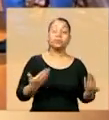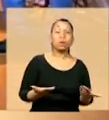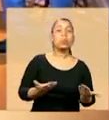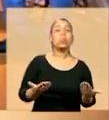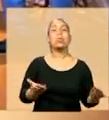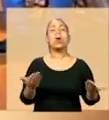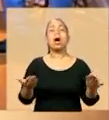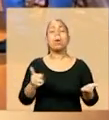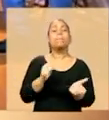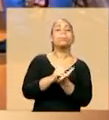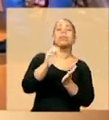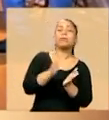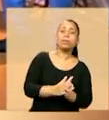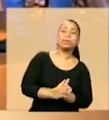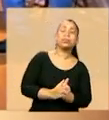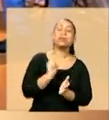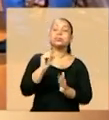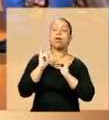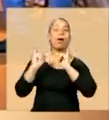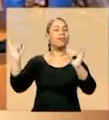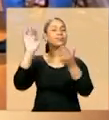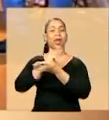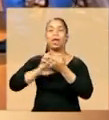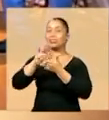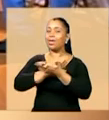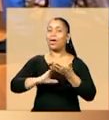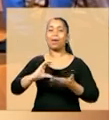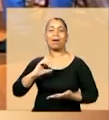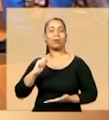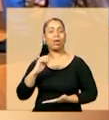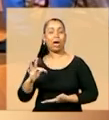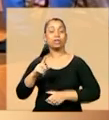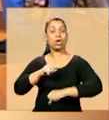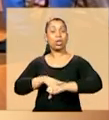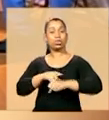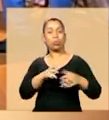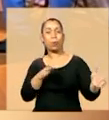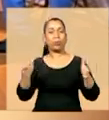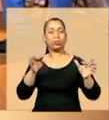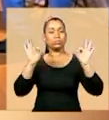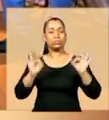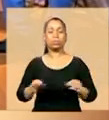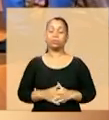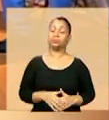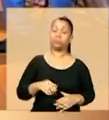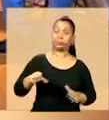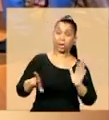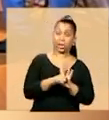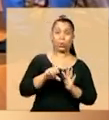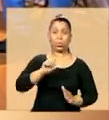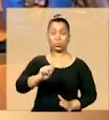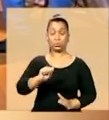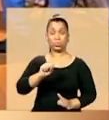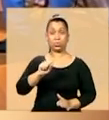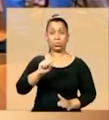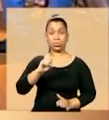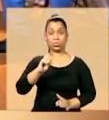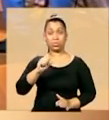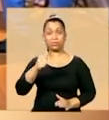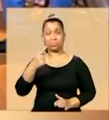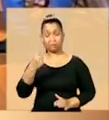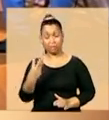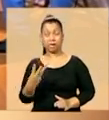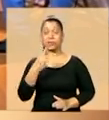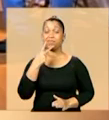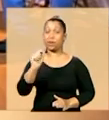as empresas estão sujeitas se não fizerem a comunicação, não fizerem a CAT no período adequado? A própria Lei 8.213 prevê a pena de